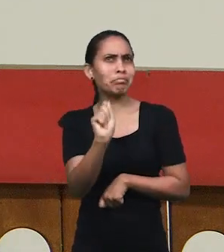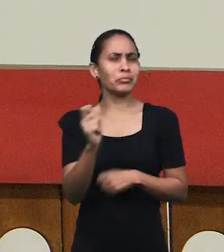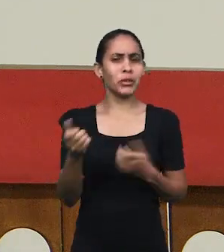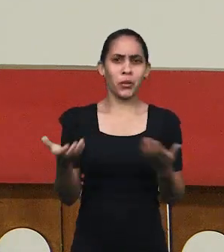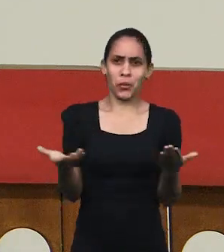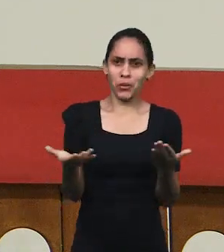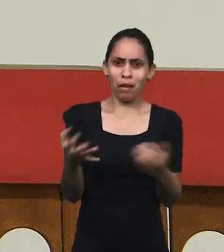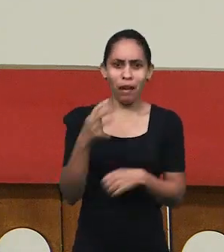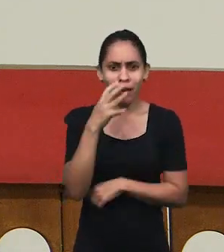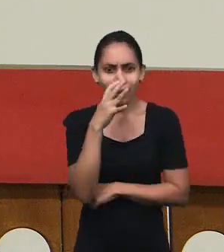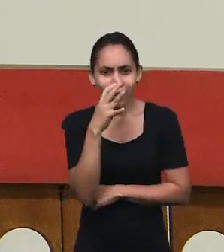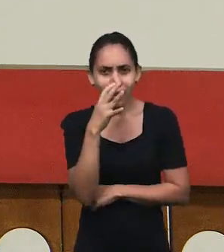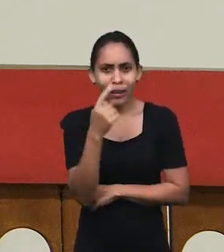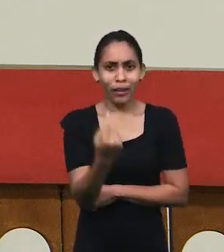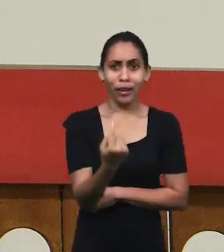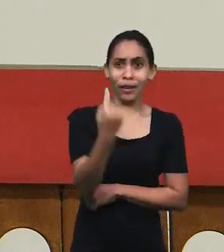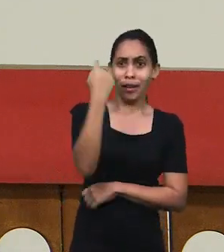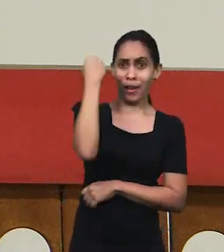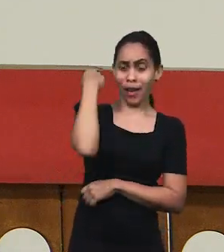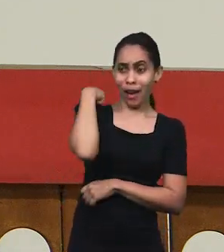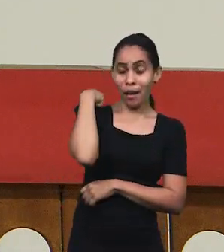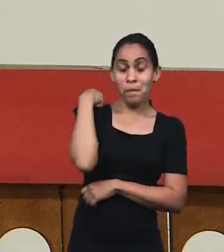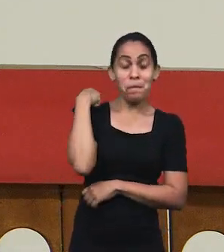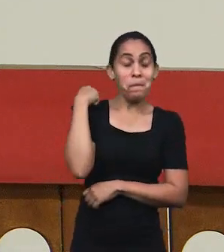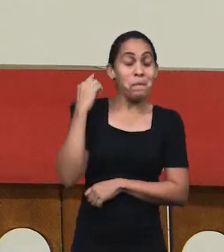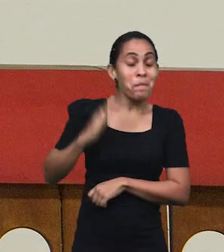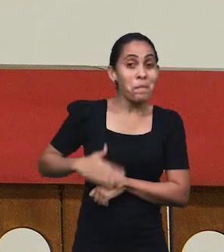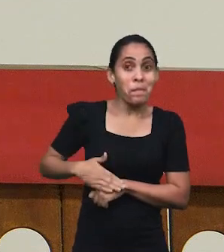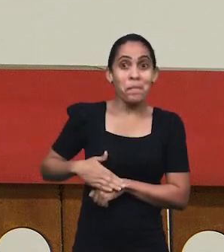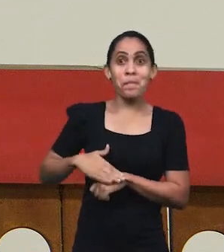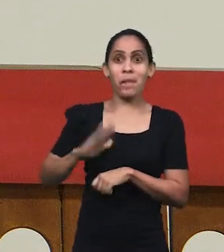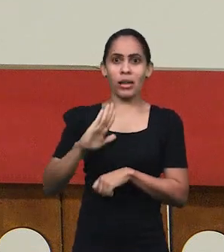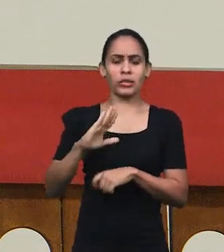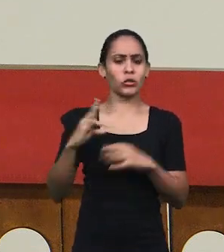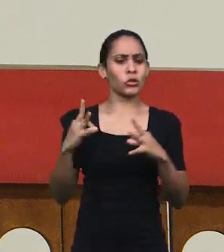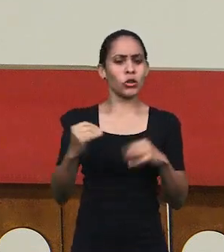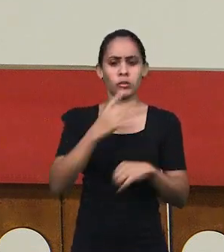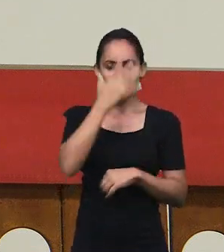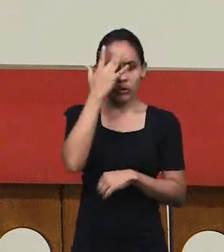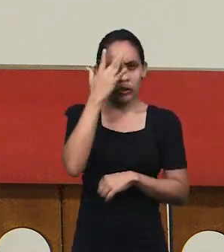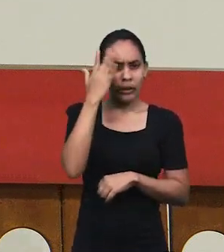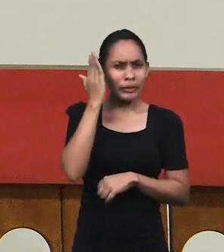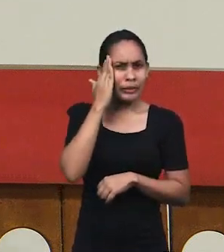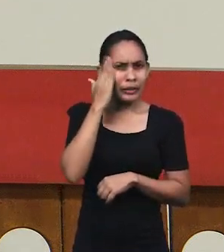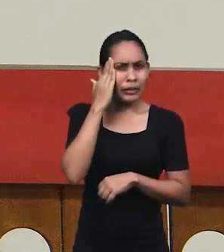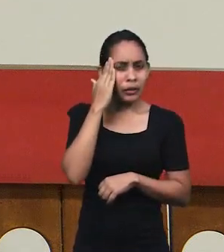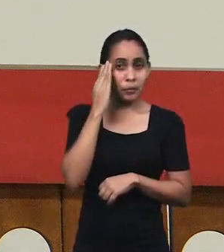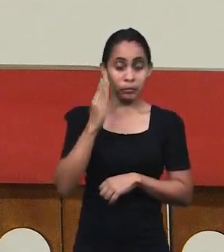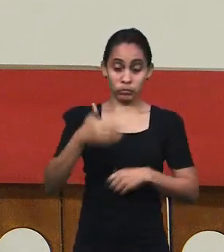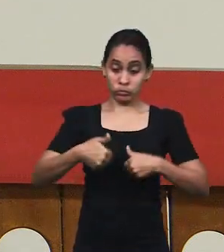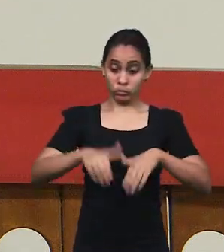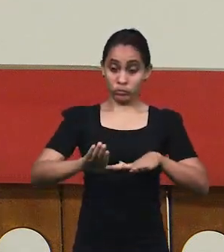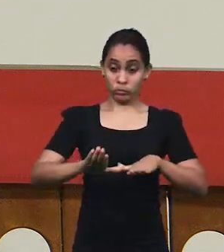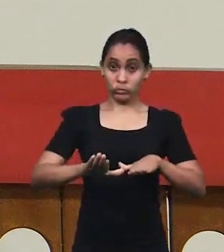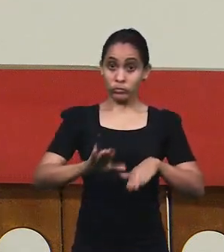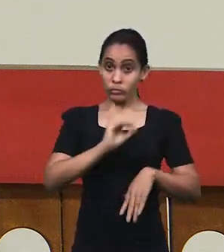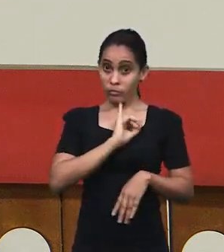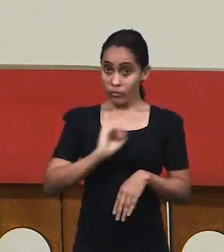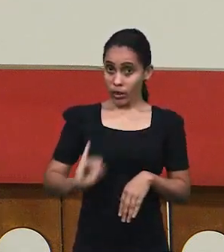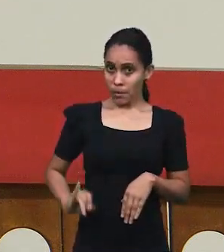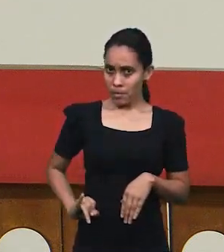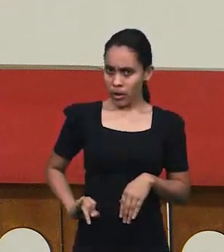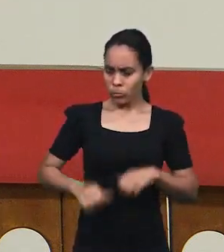parecer, isso hoje é extraordinário, naquela época é mais ainda. Para que todos entendam o que é isso, o